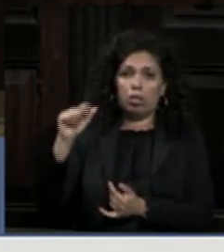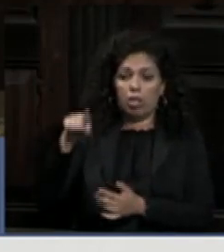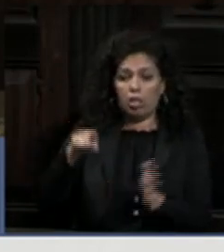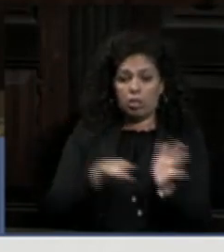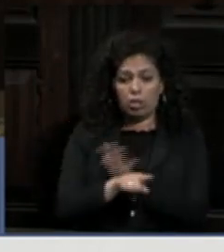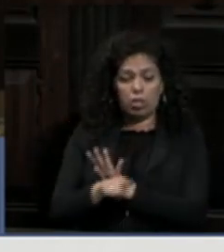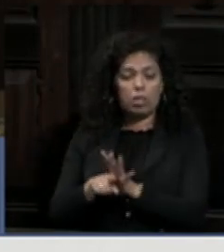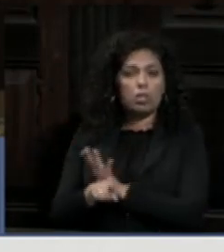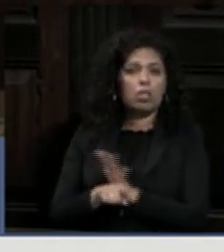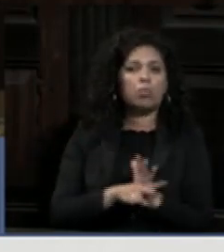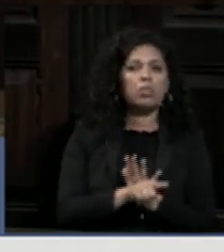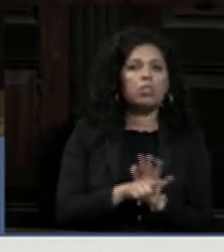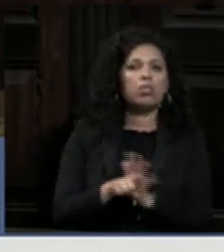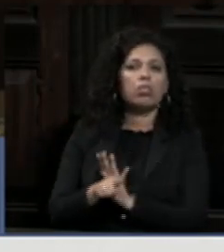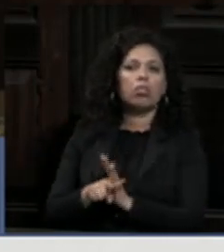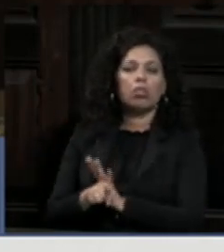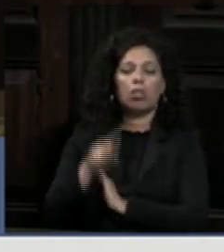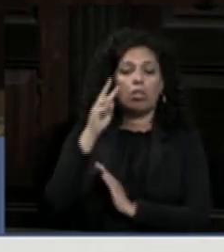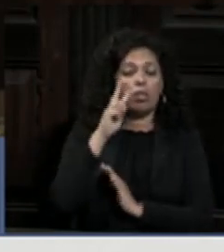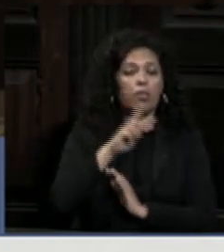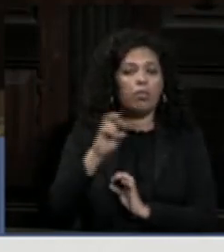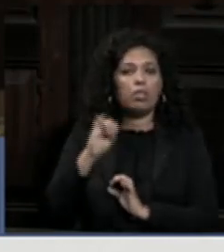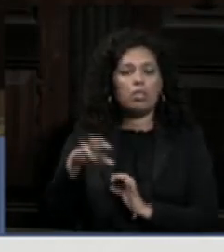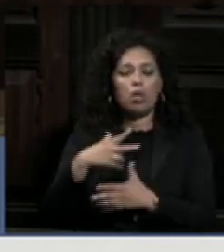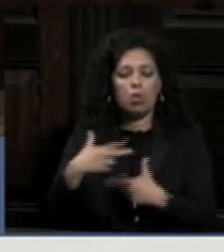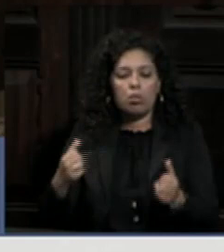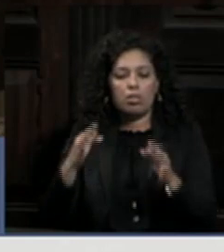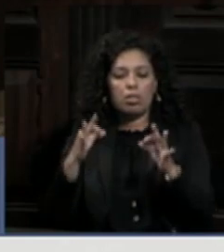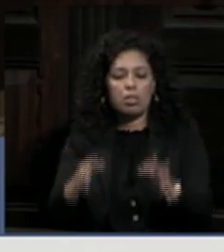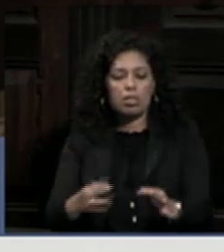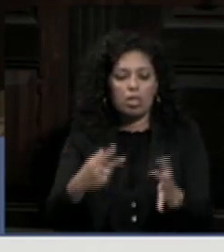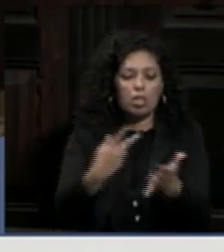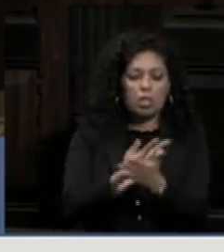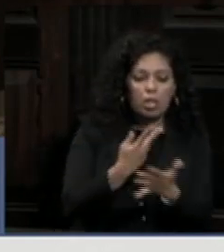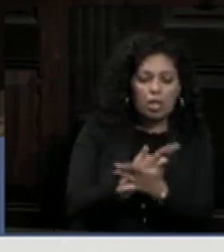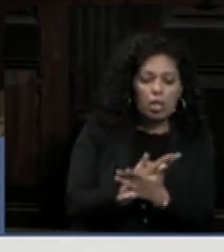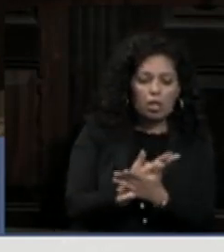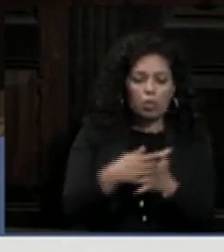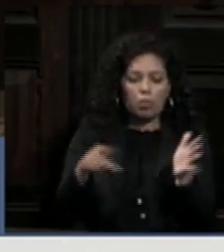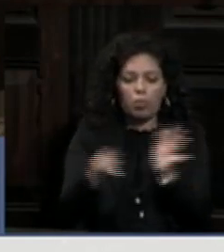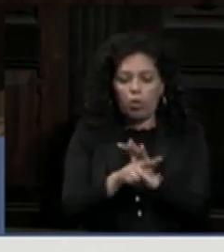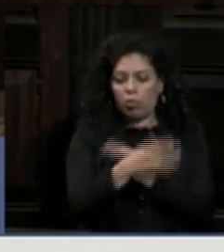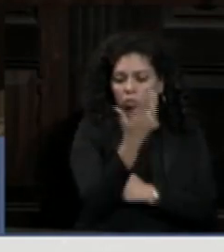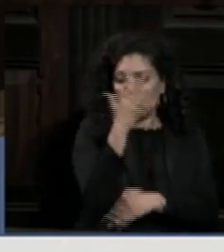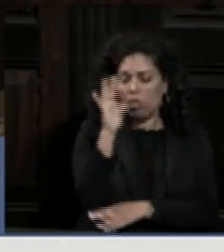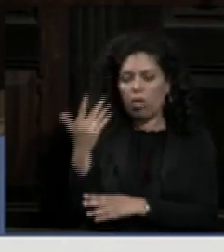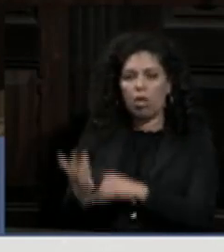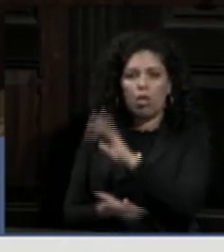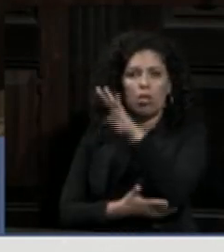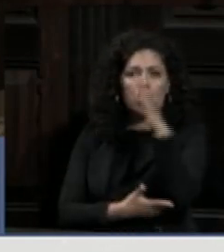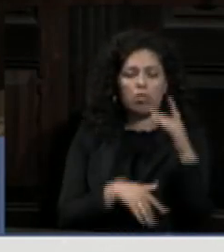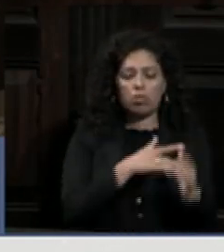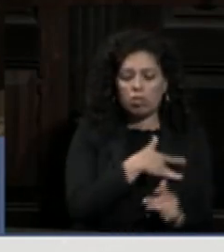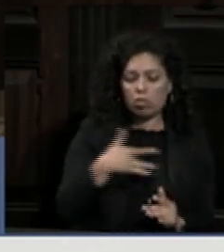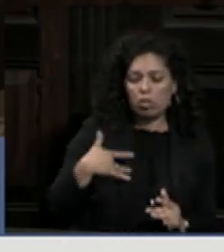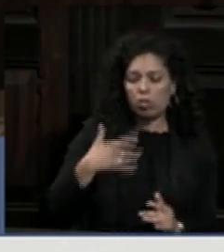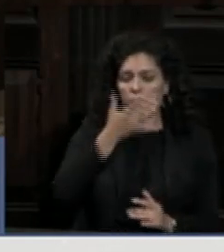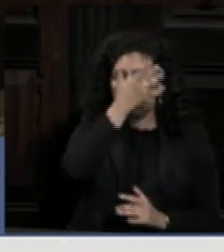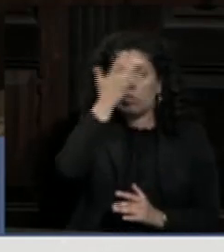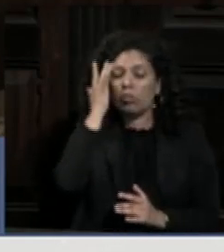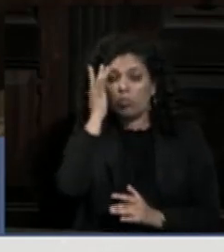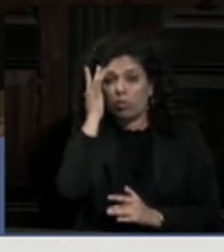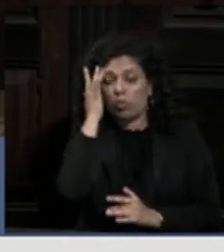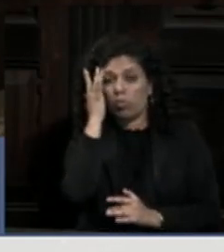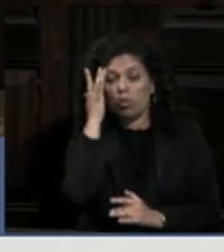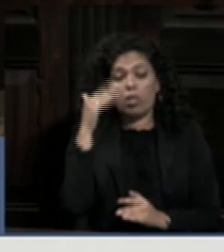necessária que garanta a saúde ambiental e à saúde das pessoas ele não se faz presente